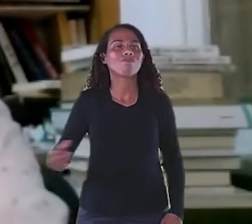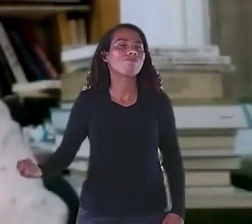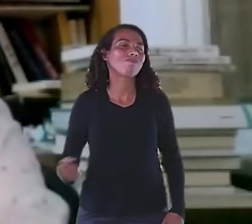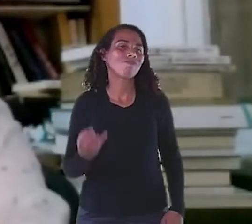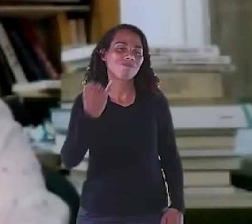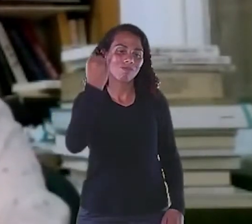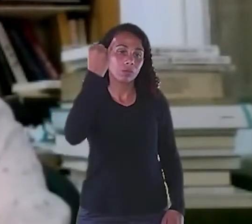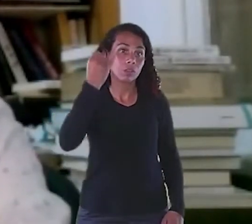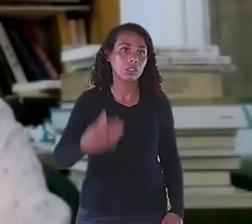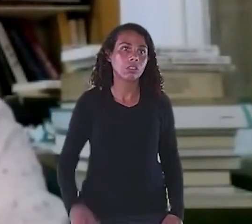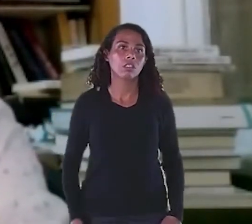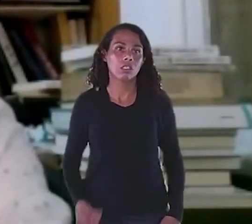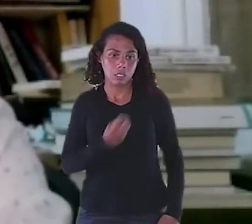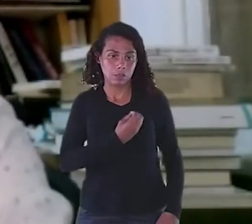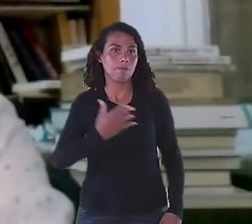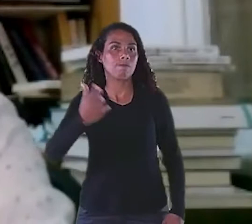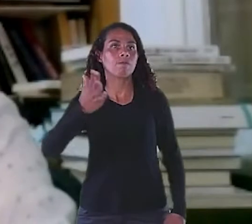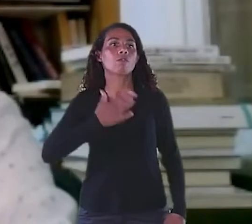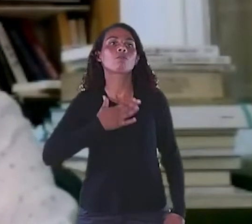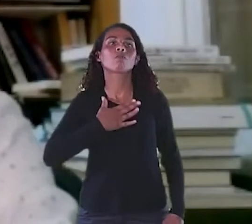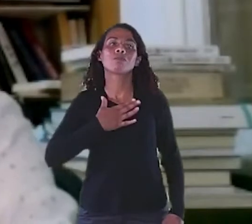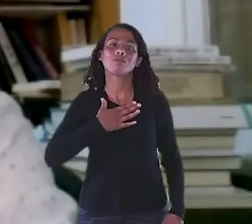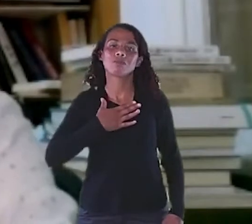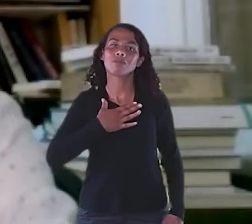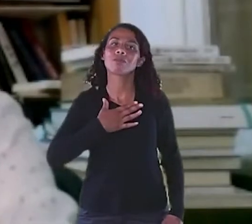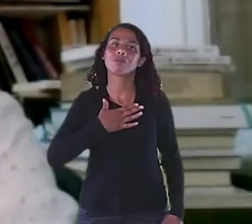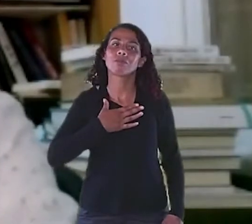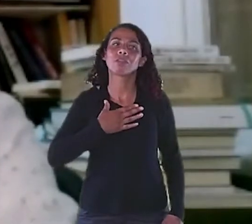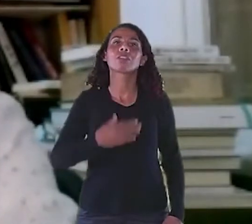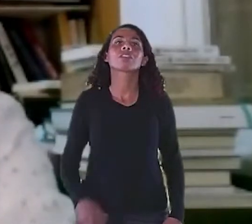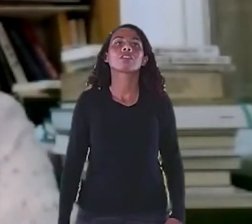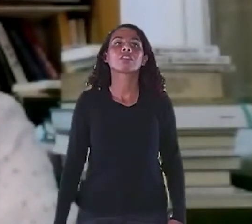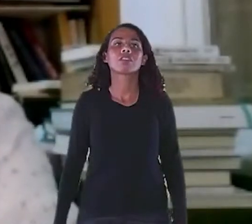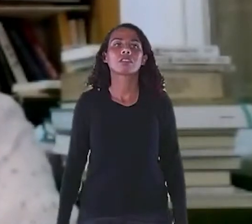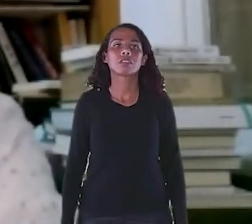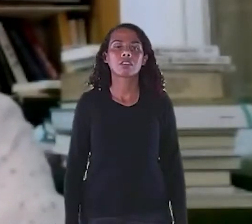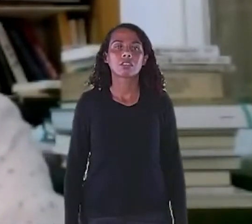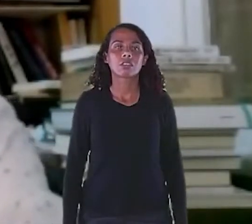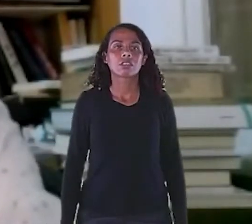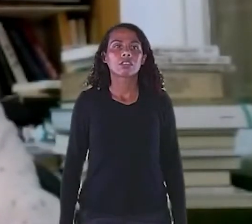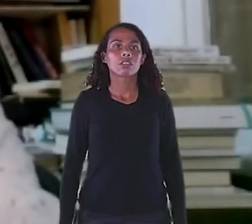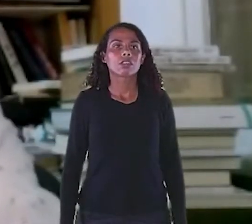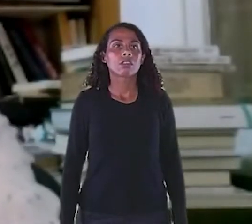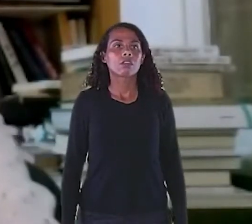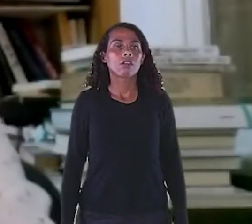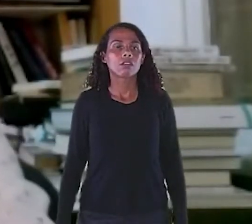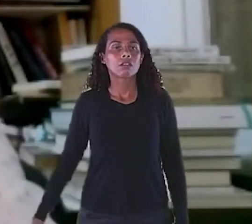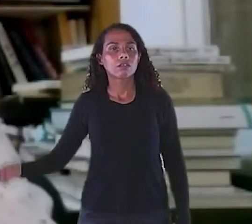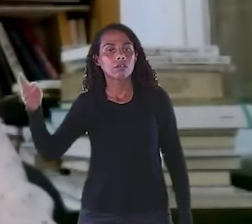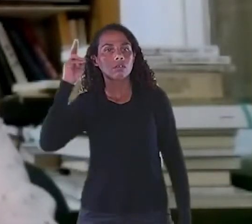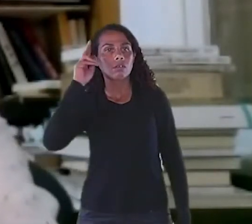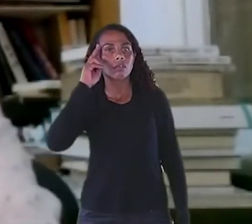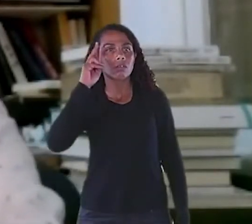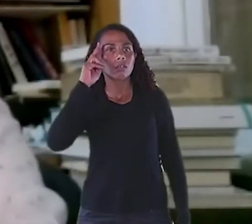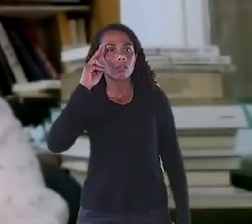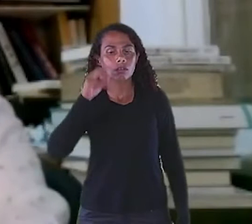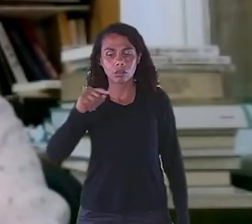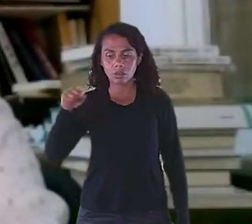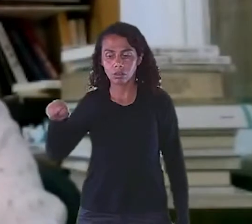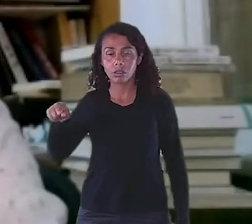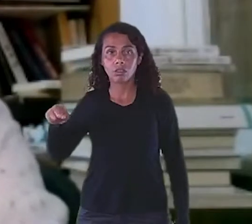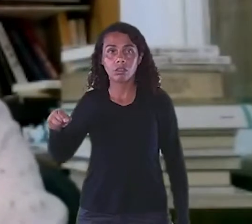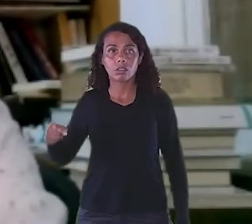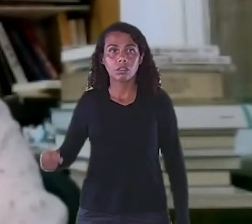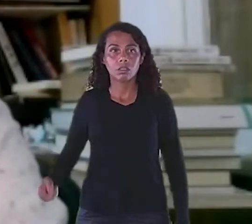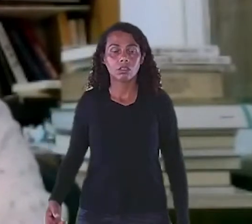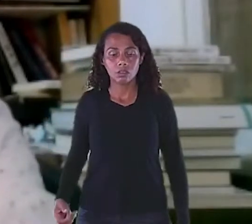minha vida, sabe? Sempre foi. Eu me lembro que ele foi um dos caras que me estimularam a sair de Minas Gerais. Não que Minas